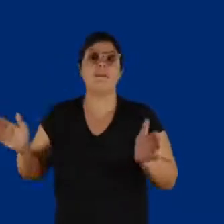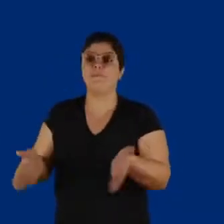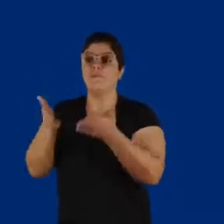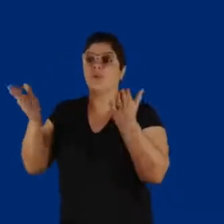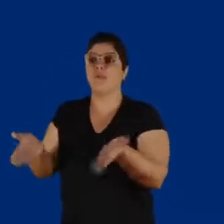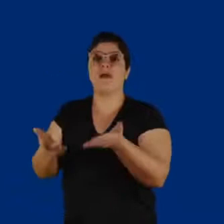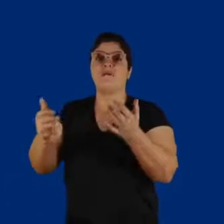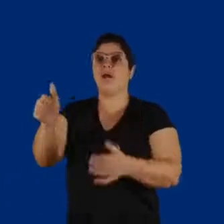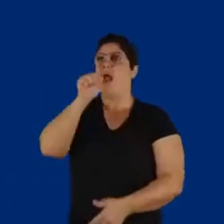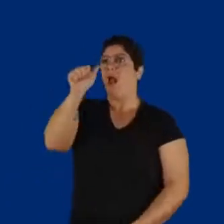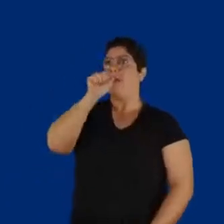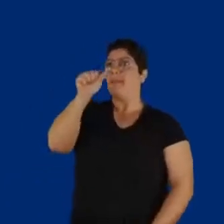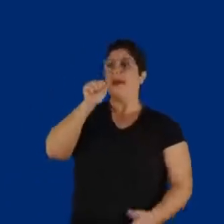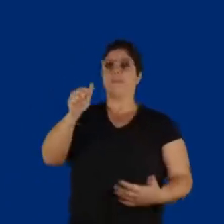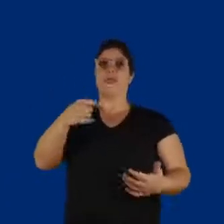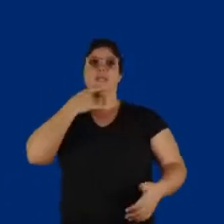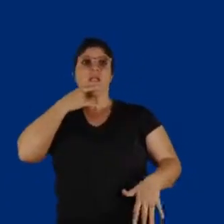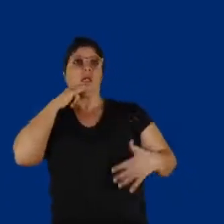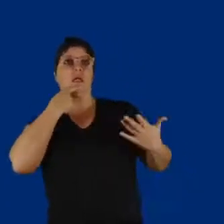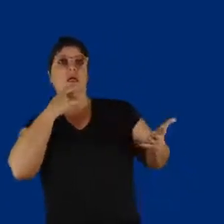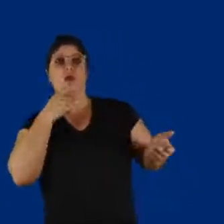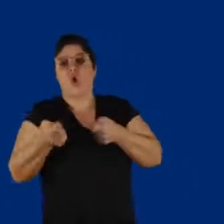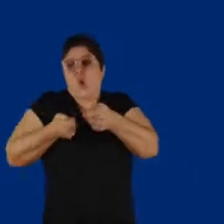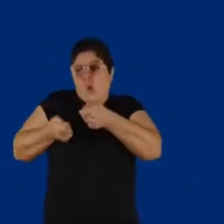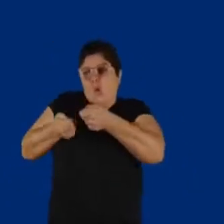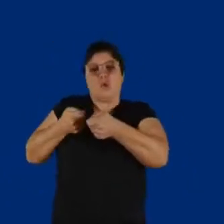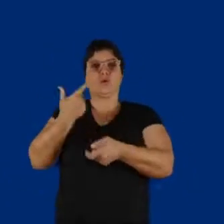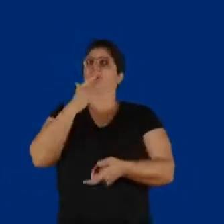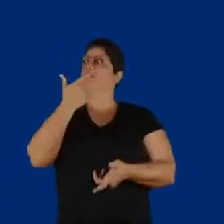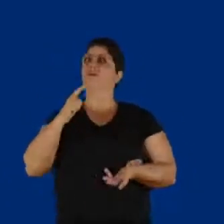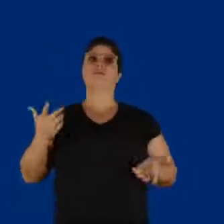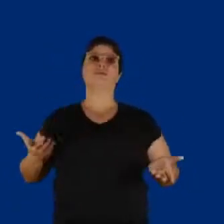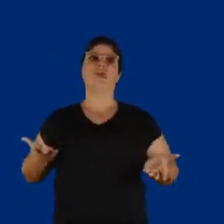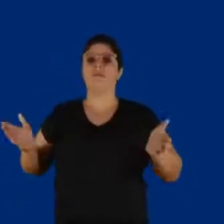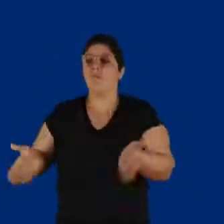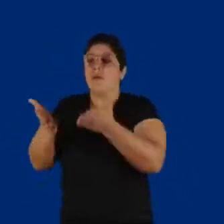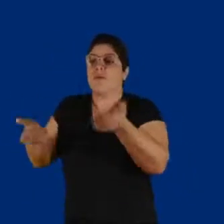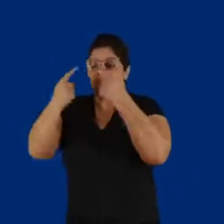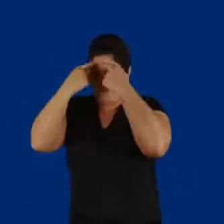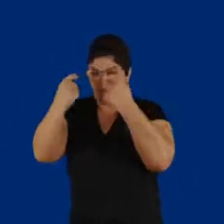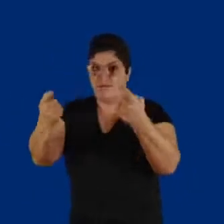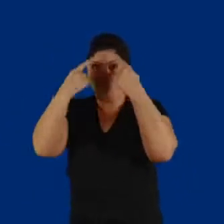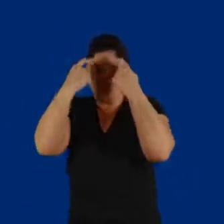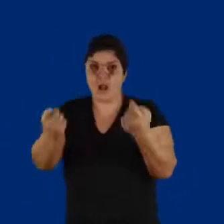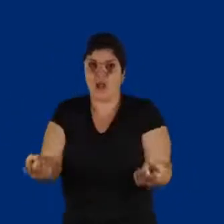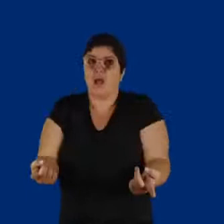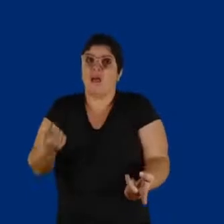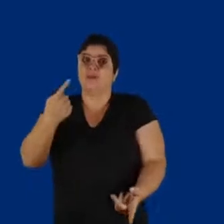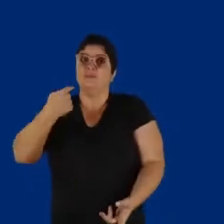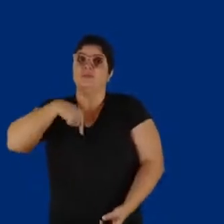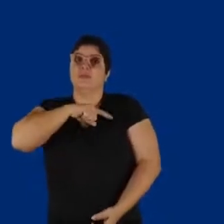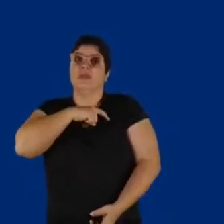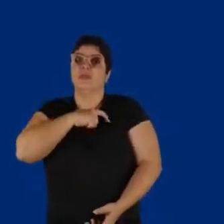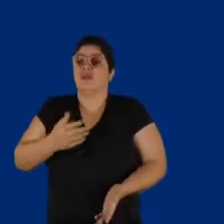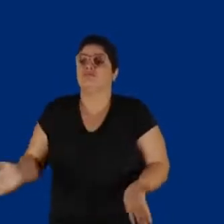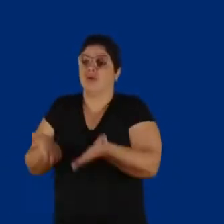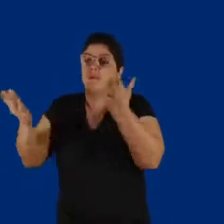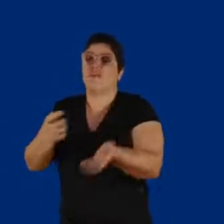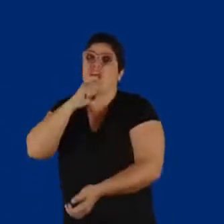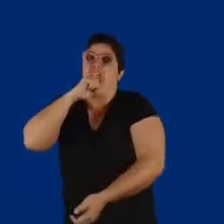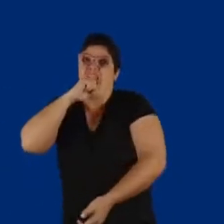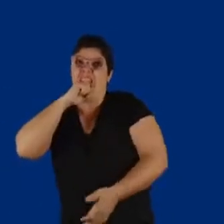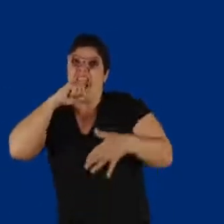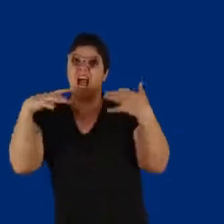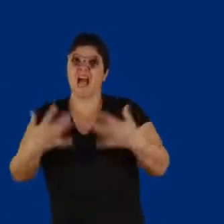de álcool sem nenhum controle, se nós estamos promovendo a violência, se nós estamos promovendo a inveja, estamos